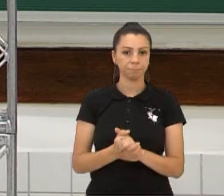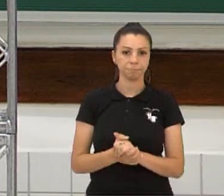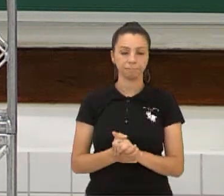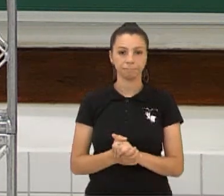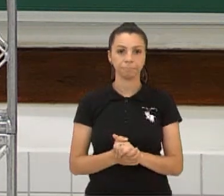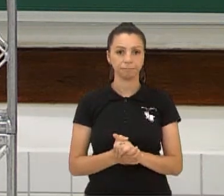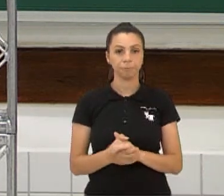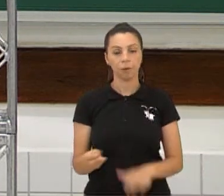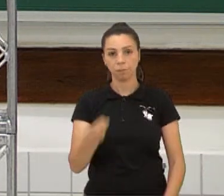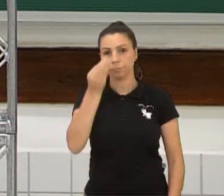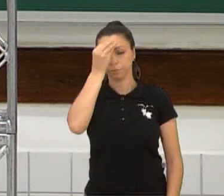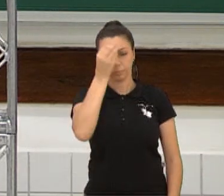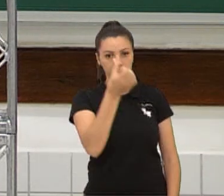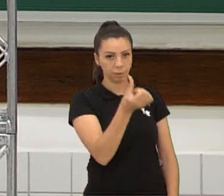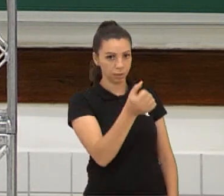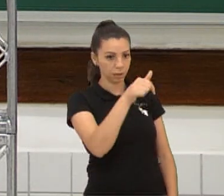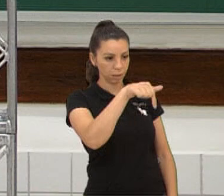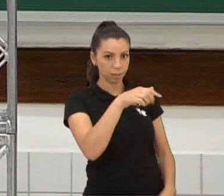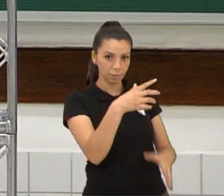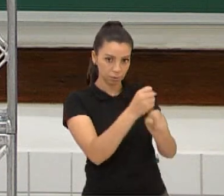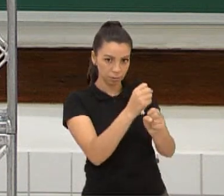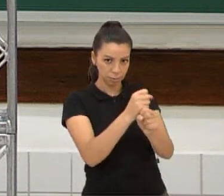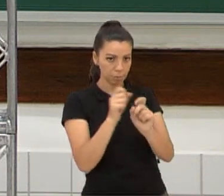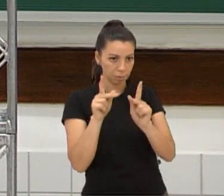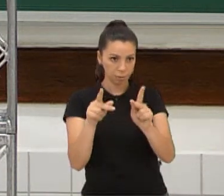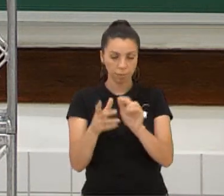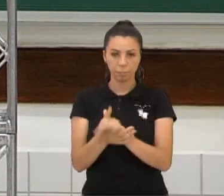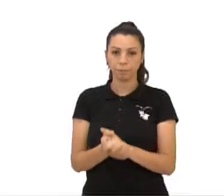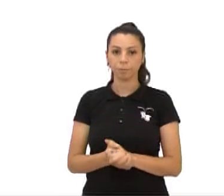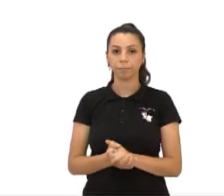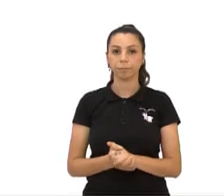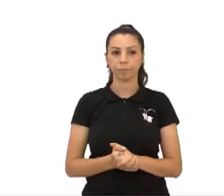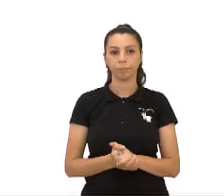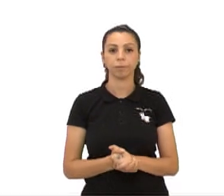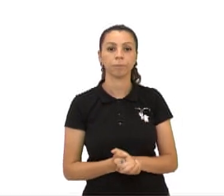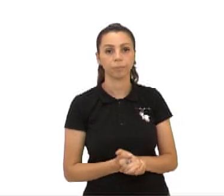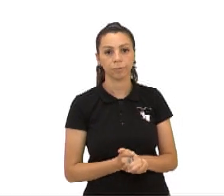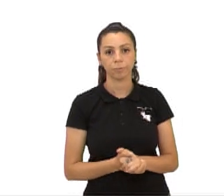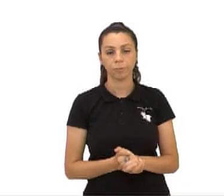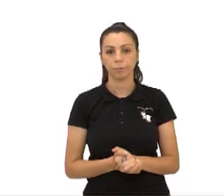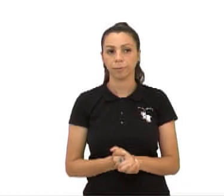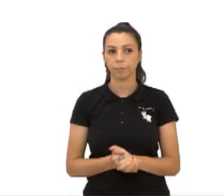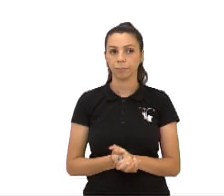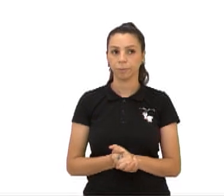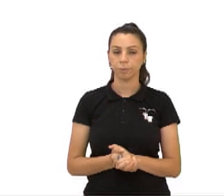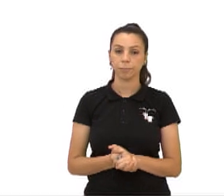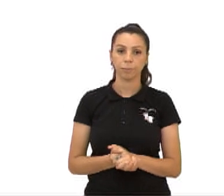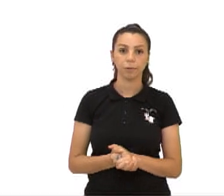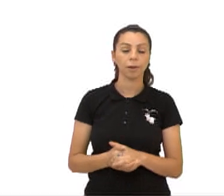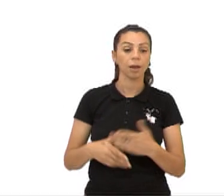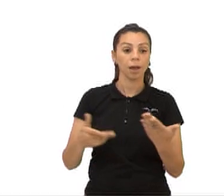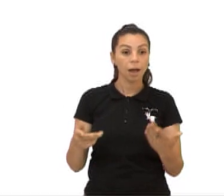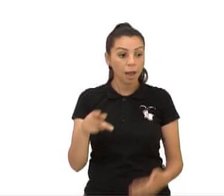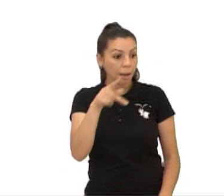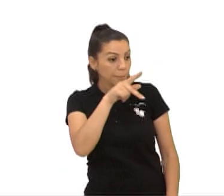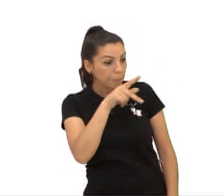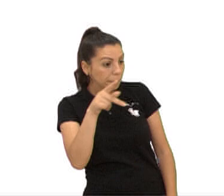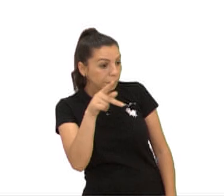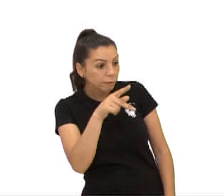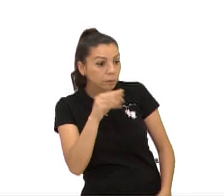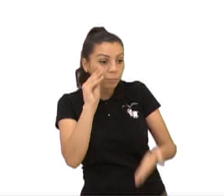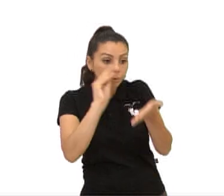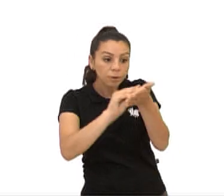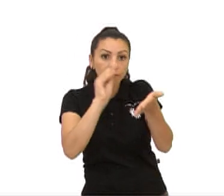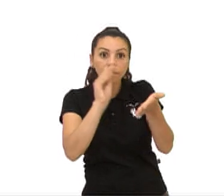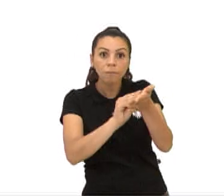Guarda aí, que tinha dado 67 a soma, beleza? Então, vamos aqui, ó. Ah, professora, olha aqui o que tem